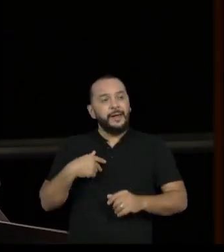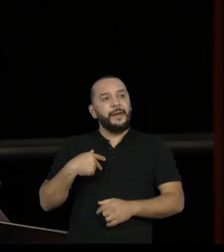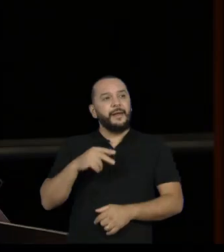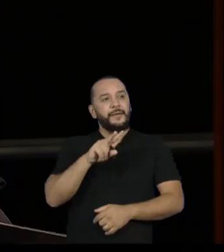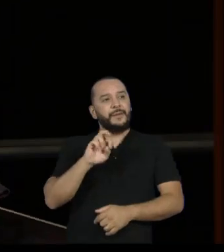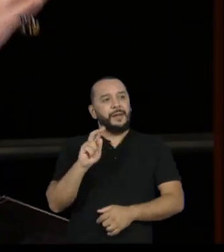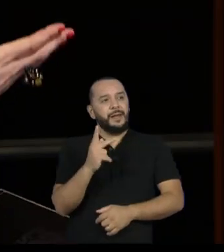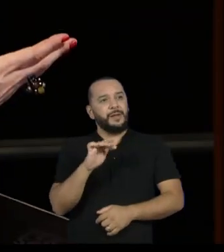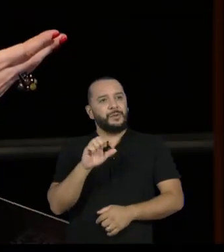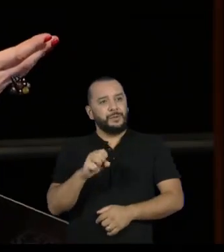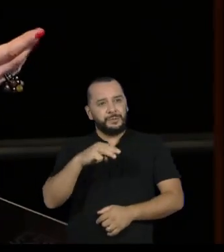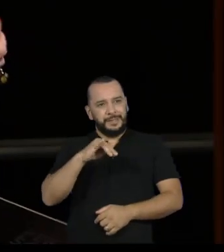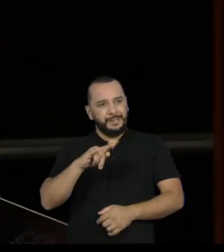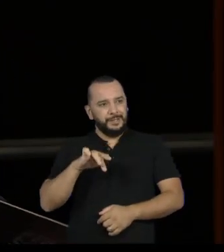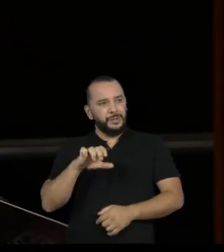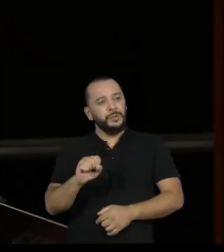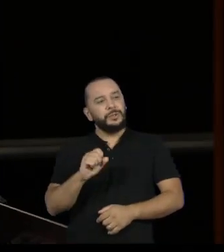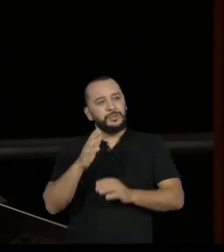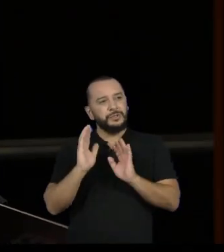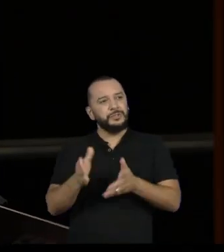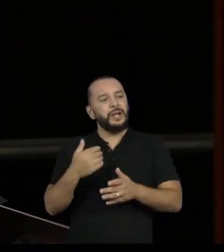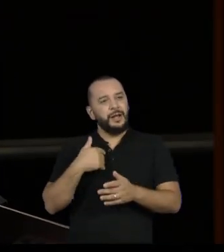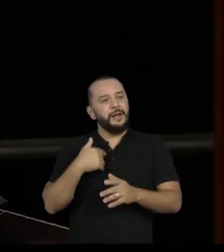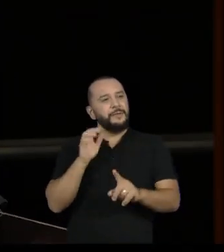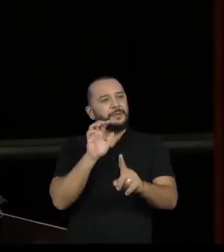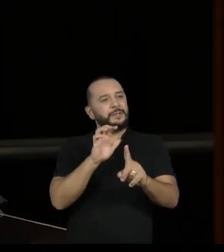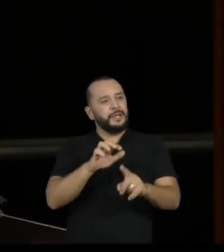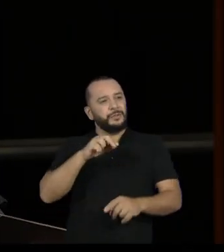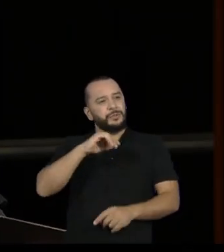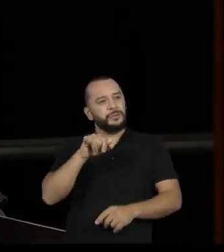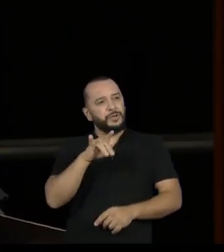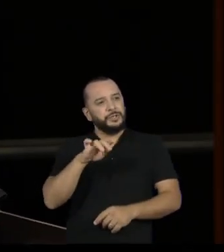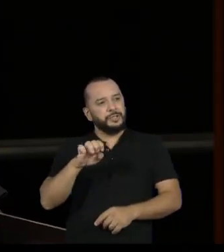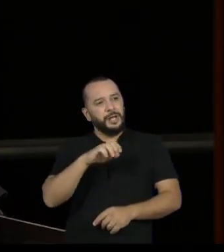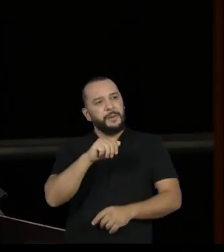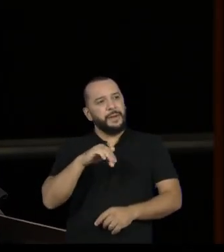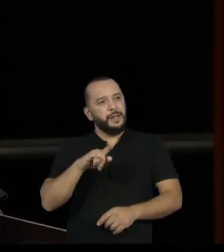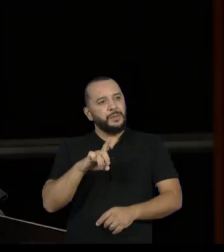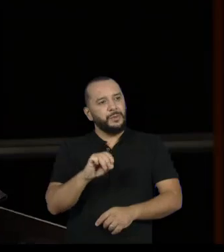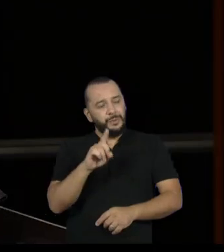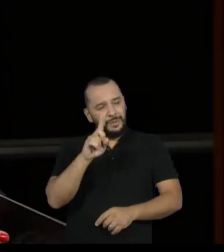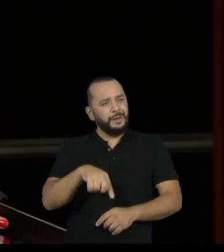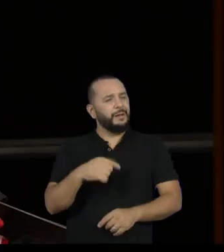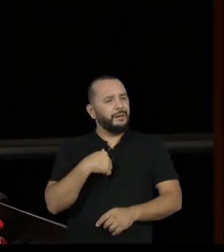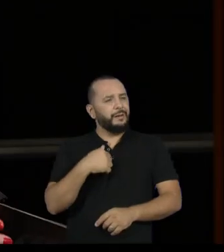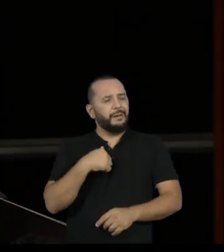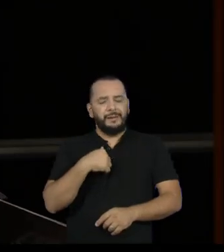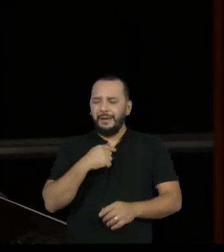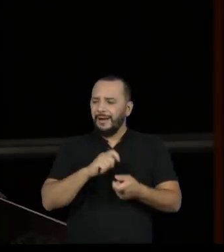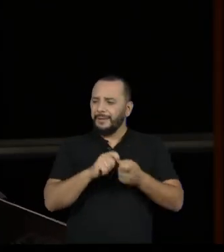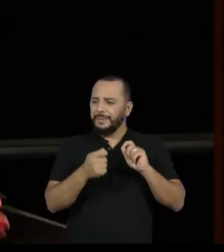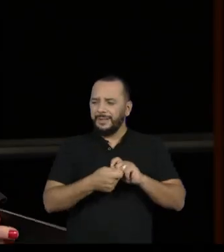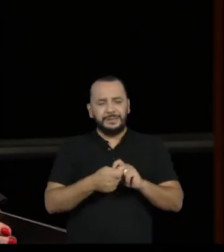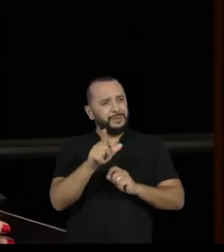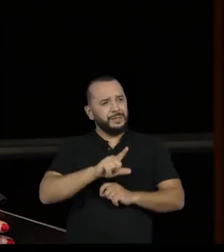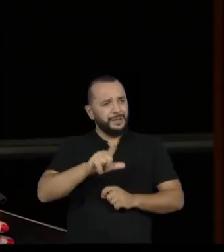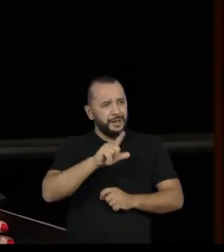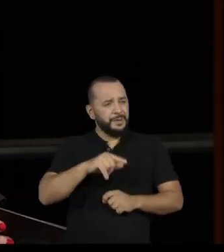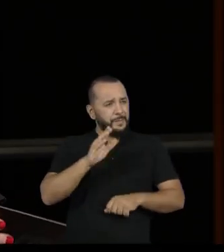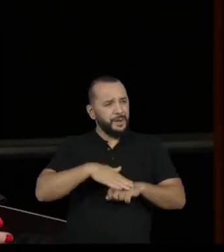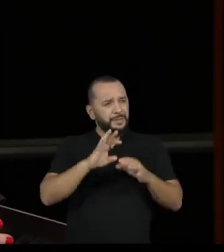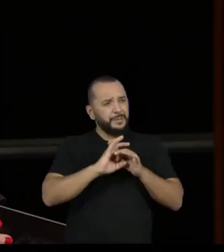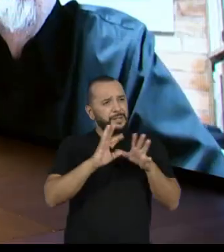Boi Voador, aquele grupo lá. E, Ulisses, a sua primeira adaptação da literatura para os palcos foi com o